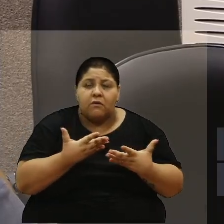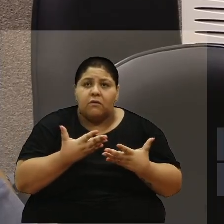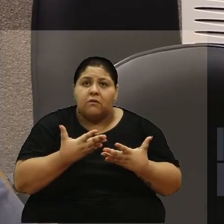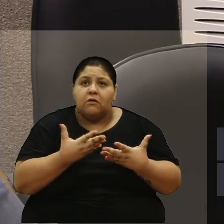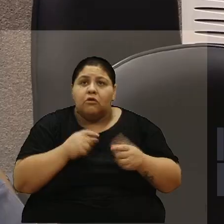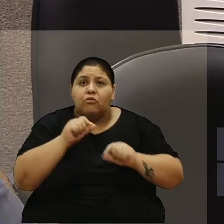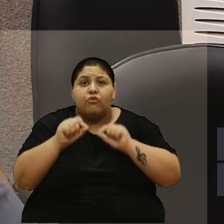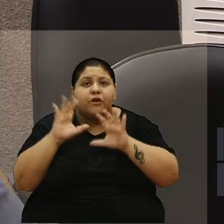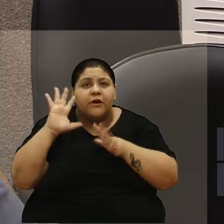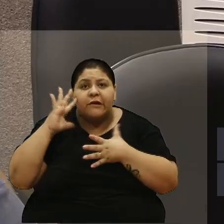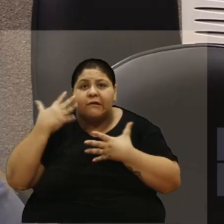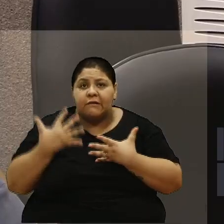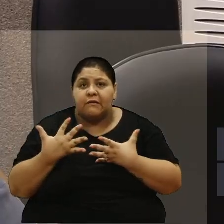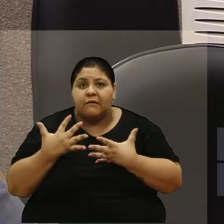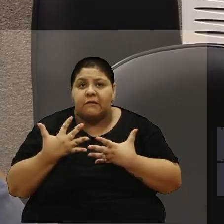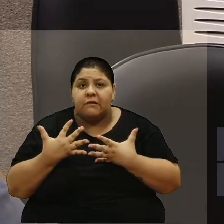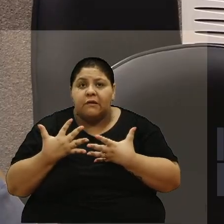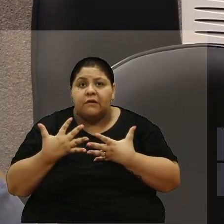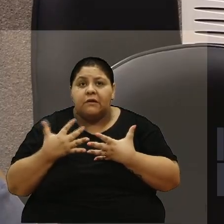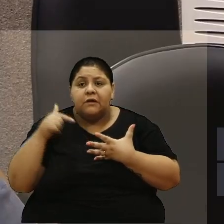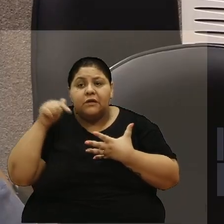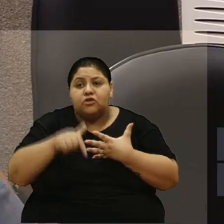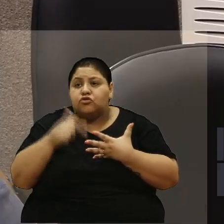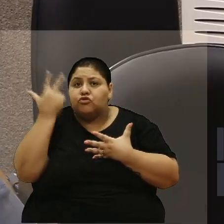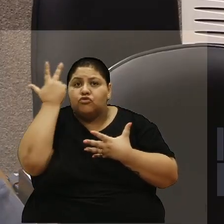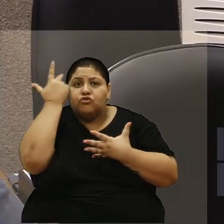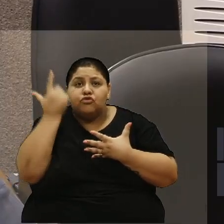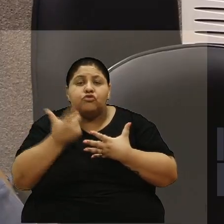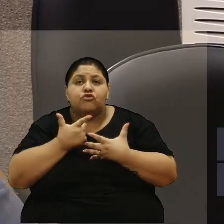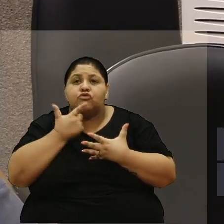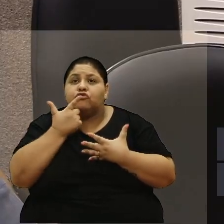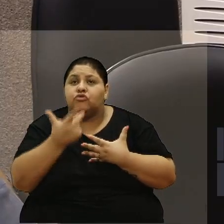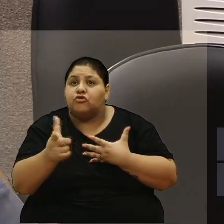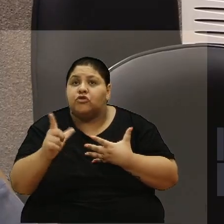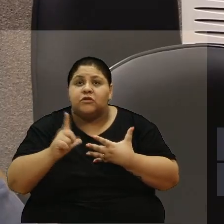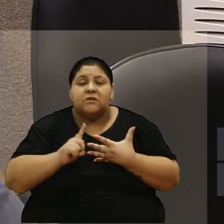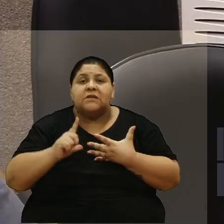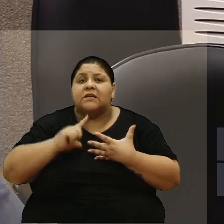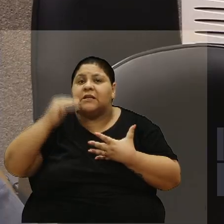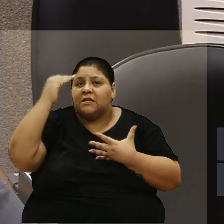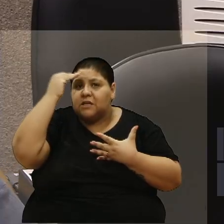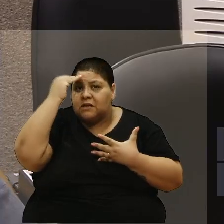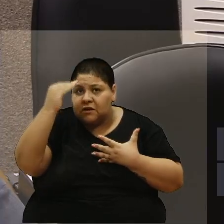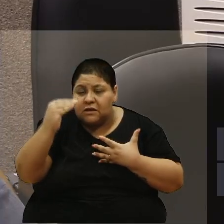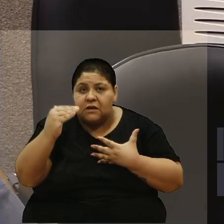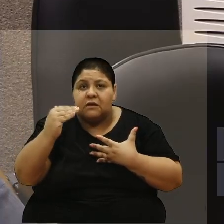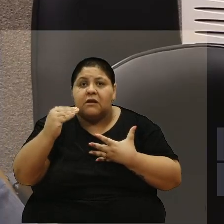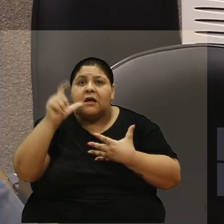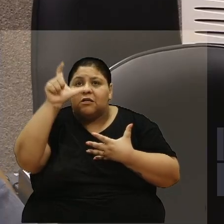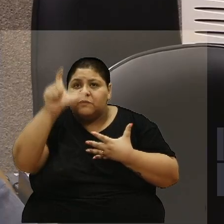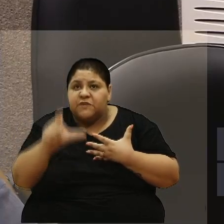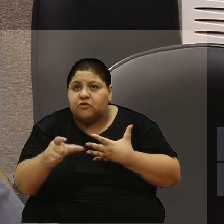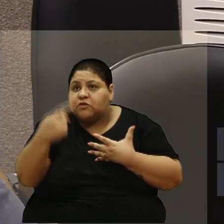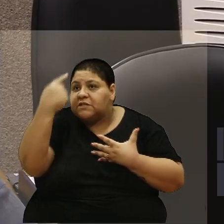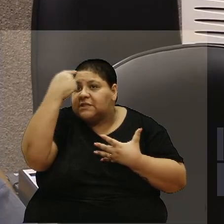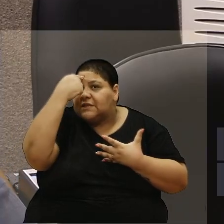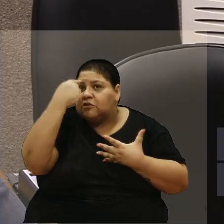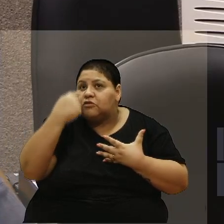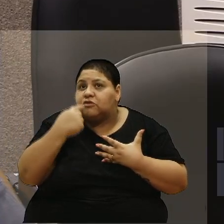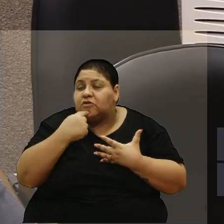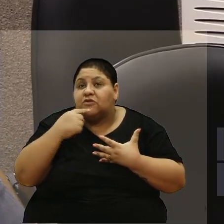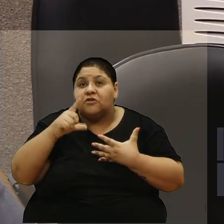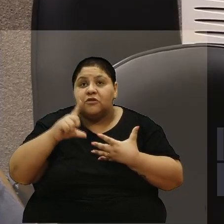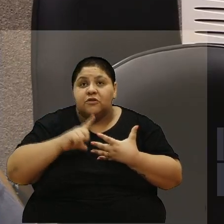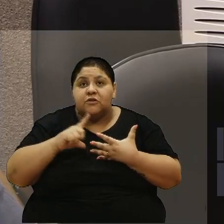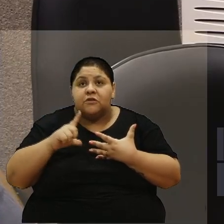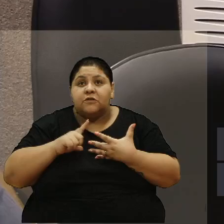está acontecendo e se torna muito natural. E eu não estou dizendo que não tem que ser respeitado aqueles que se identificam, que tem essa